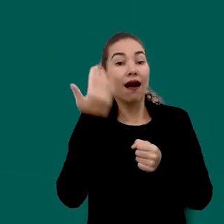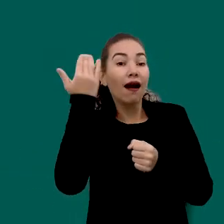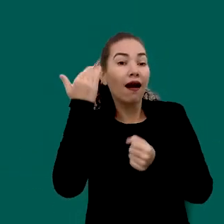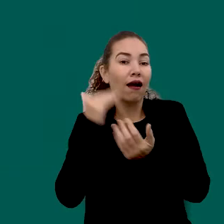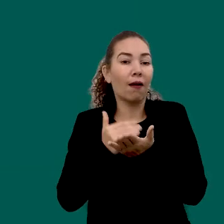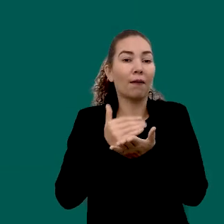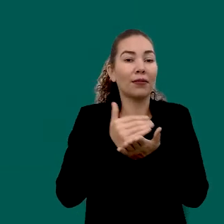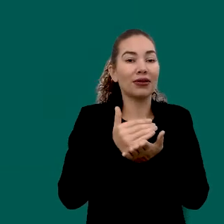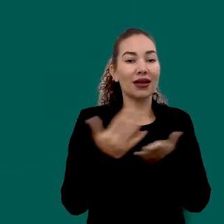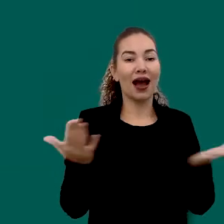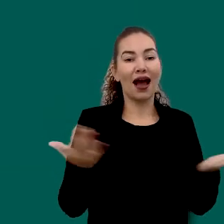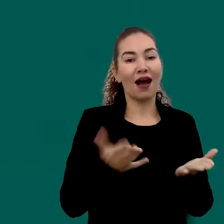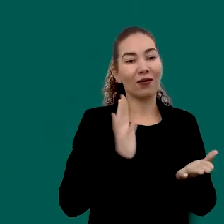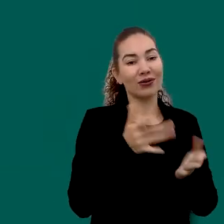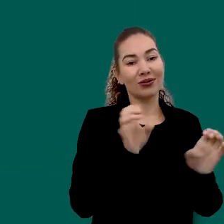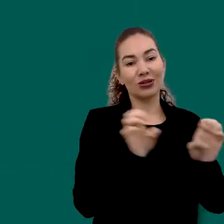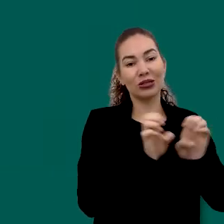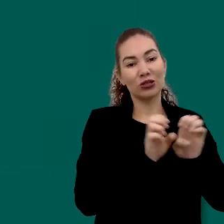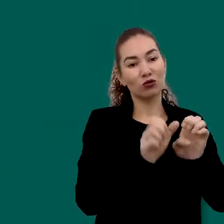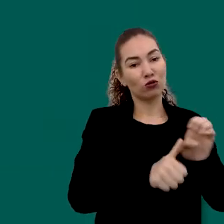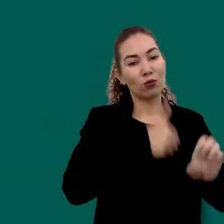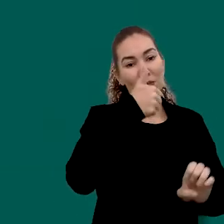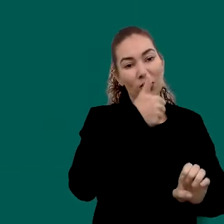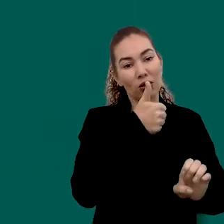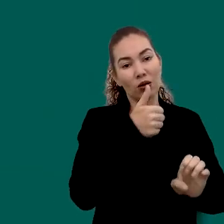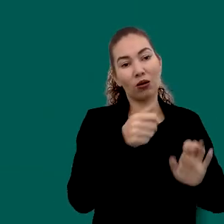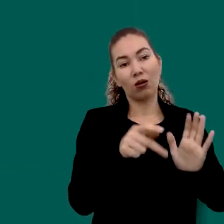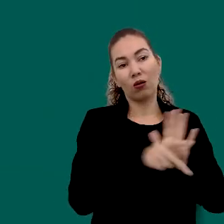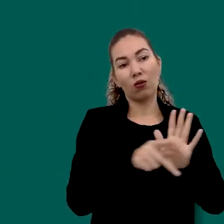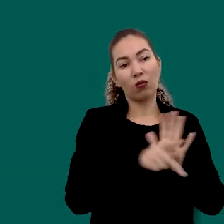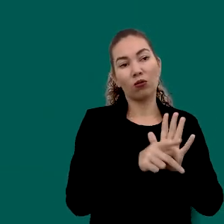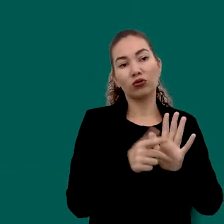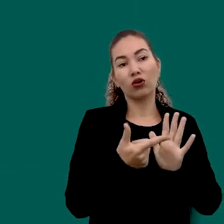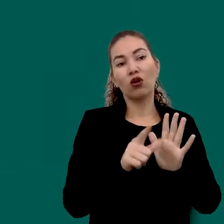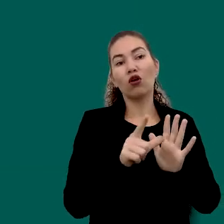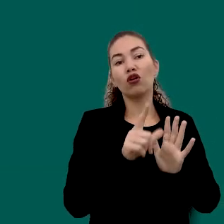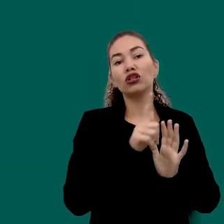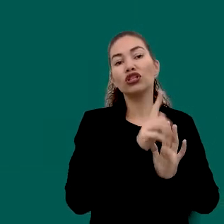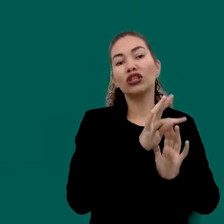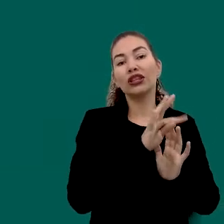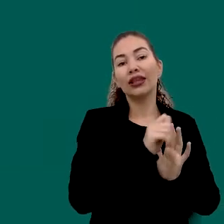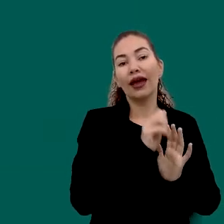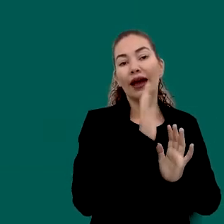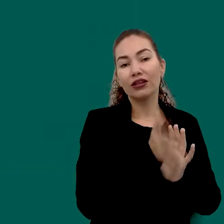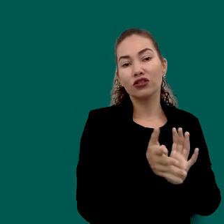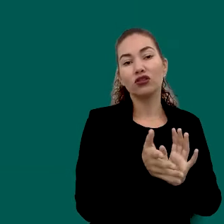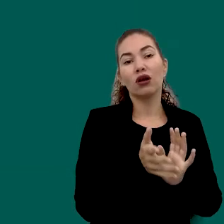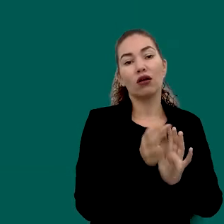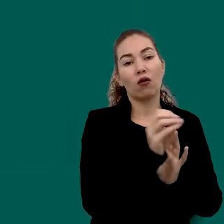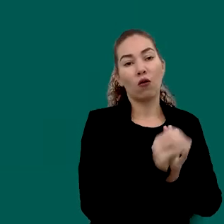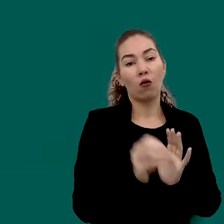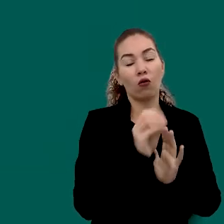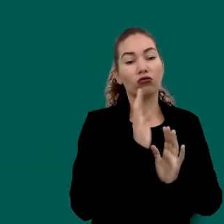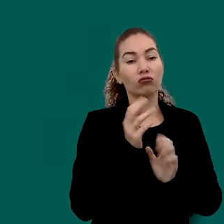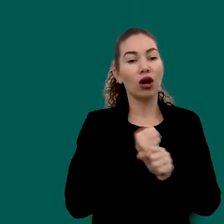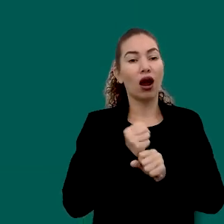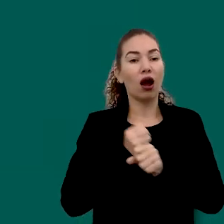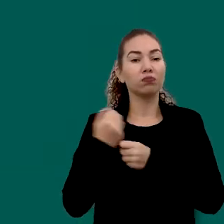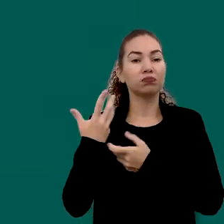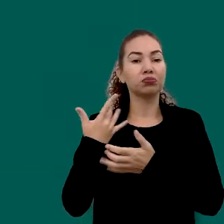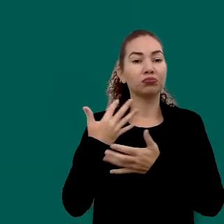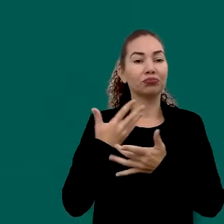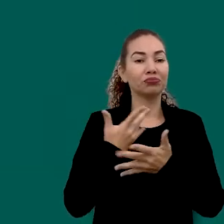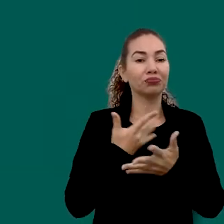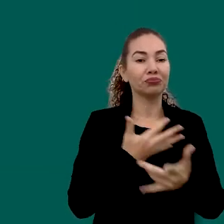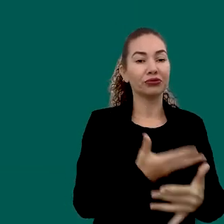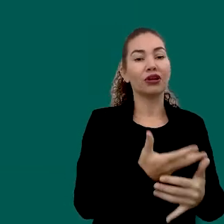a gente já estaria muito bem estruturado, que foi o que aconteceu. O próprio GPA foi um excelente case. Eles já vêm há muitos anos construindo isso, né?